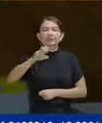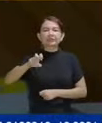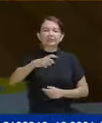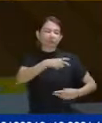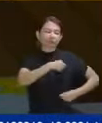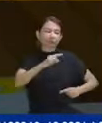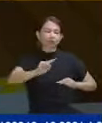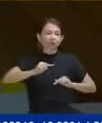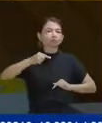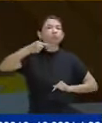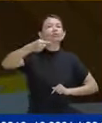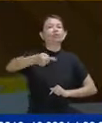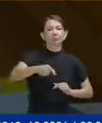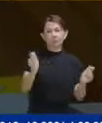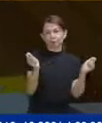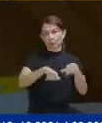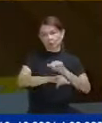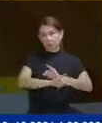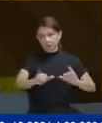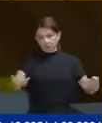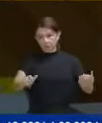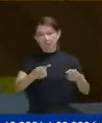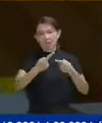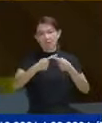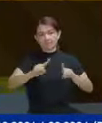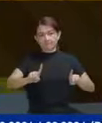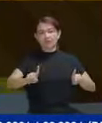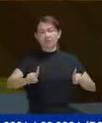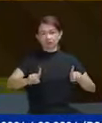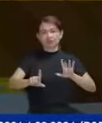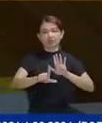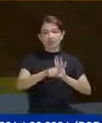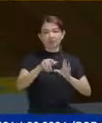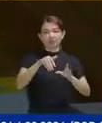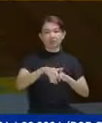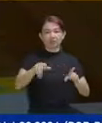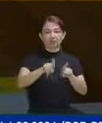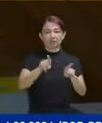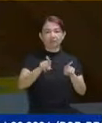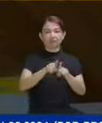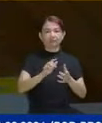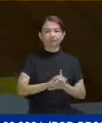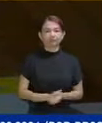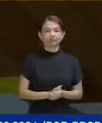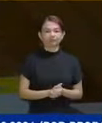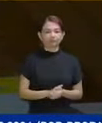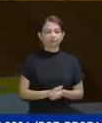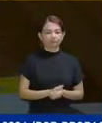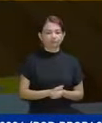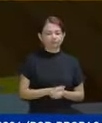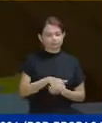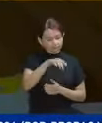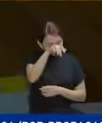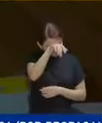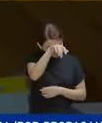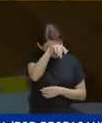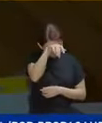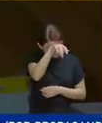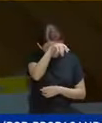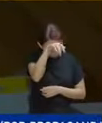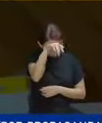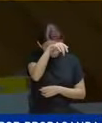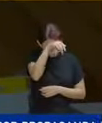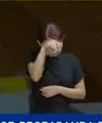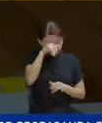ano da eleição. E no artigo 36A da mesma norma, que além de elencar o rol especificando o que não